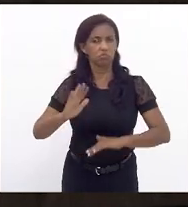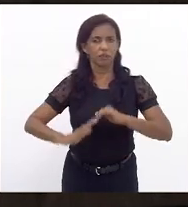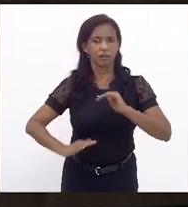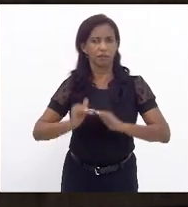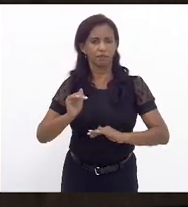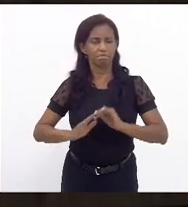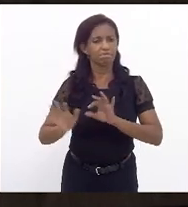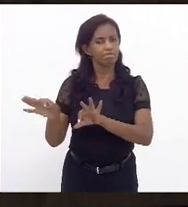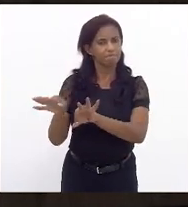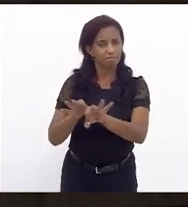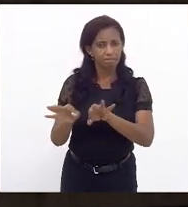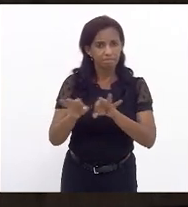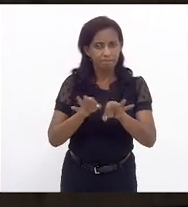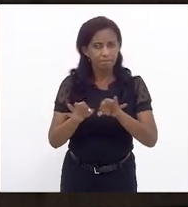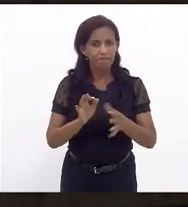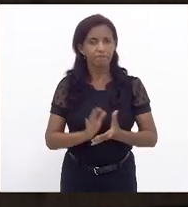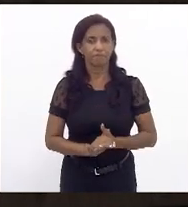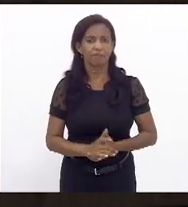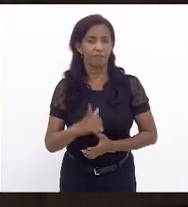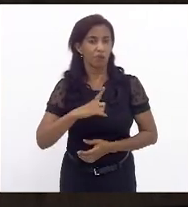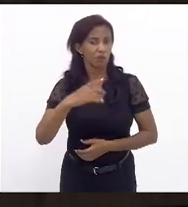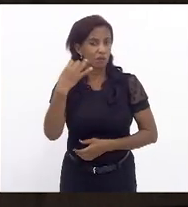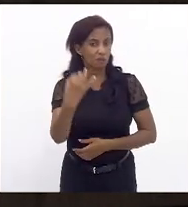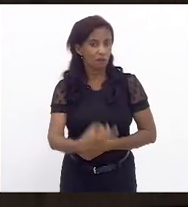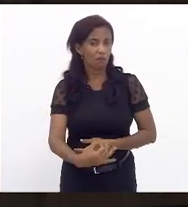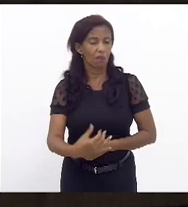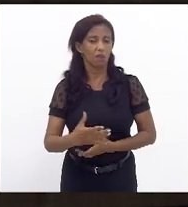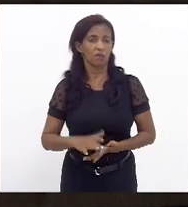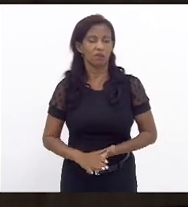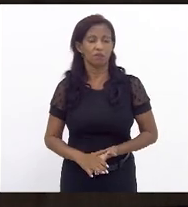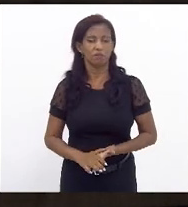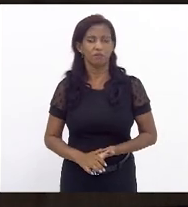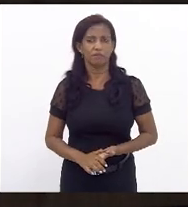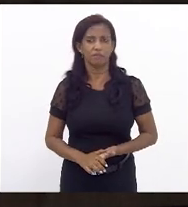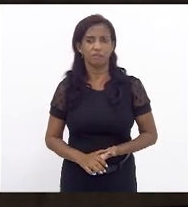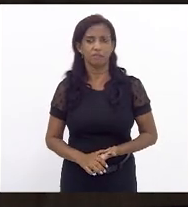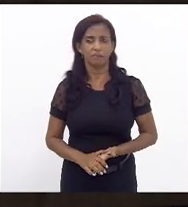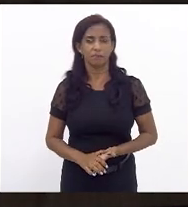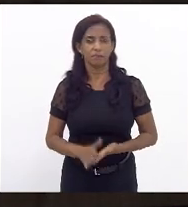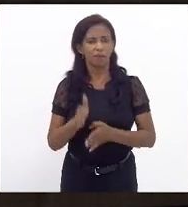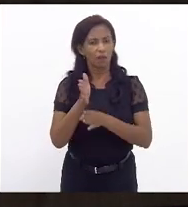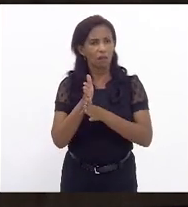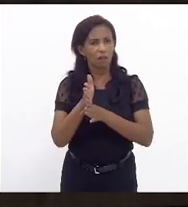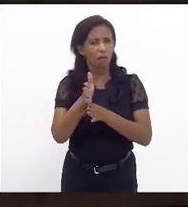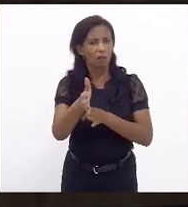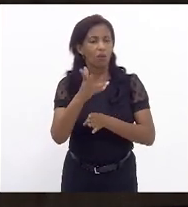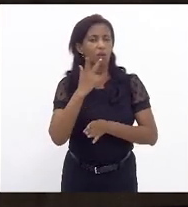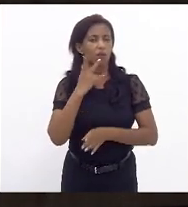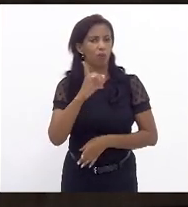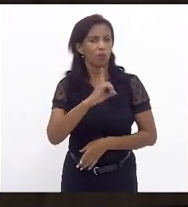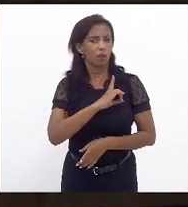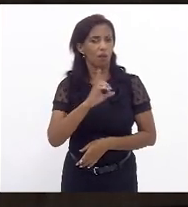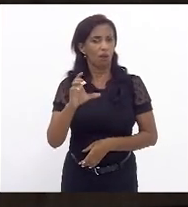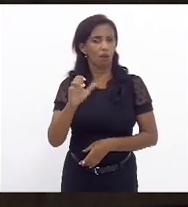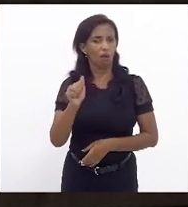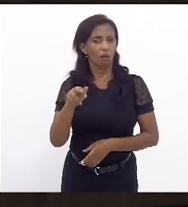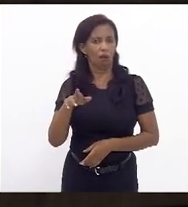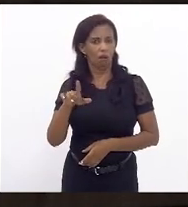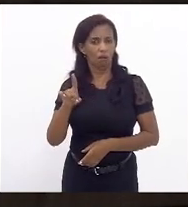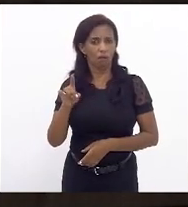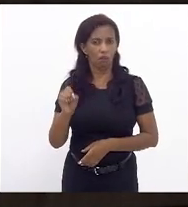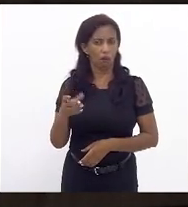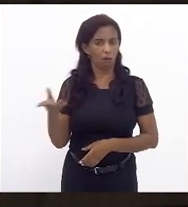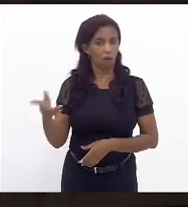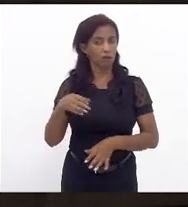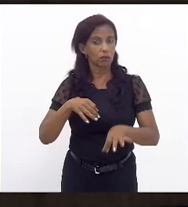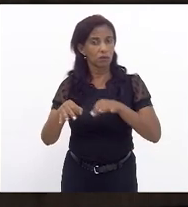muito preparada. E eu tenho certeza, à luz um pouco do que disse o deputado delegado Carlos Augusto, o